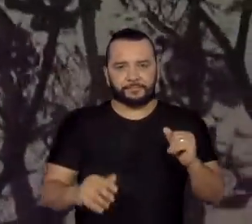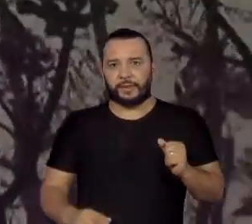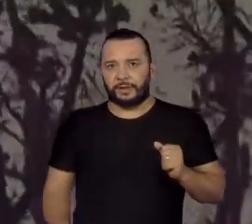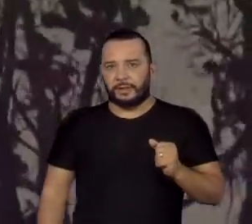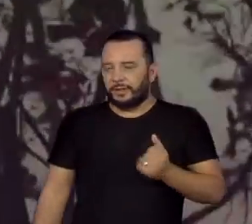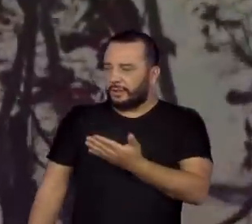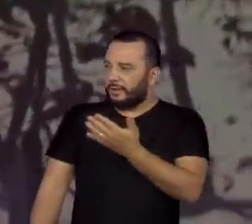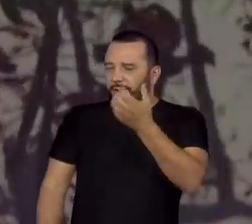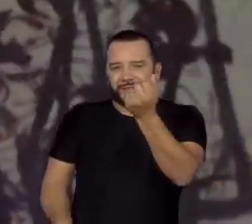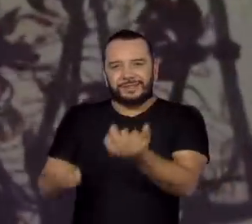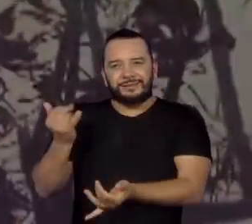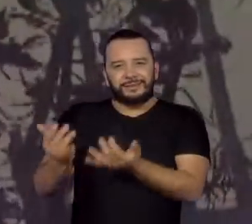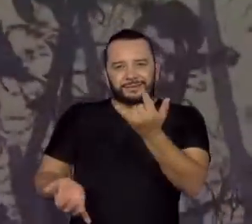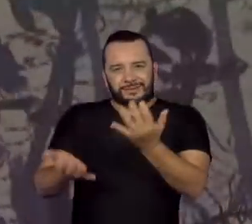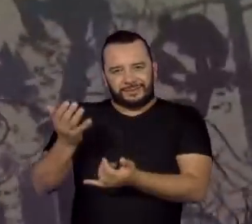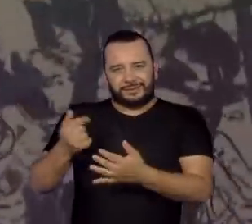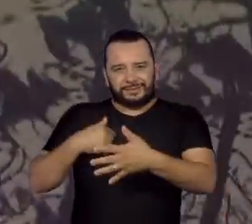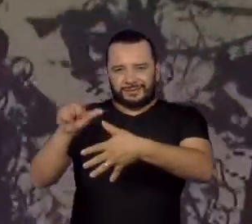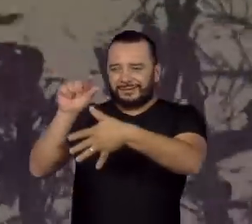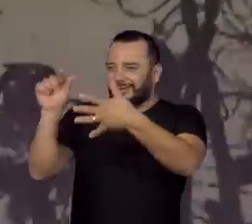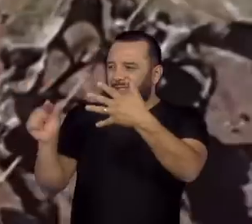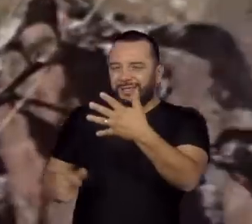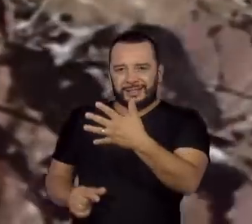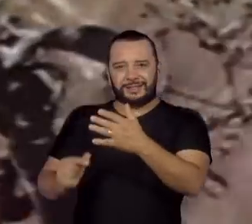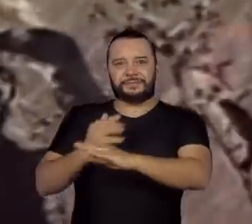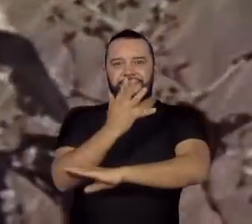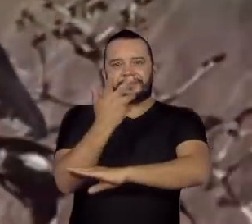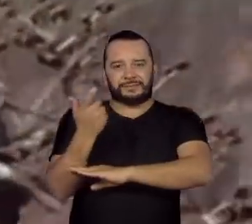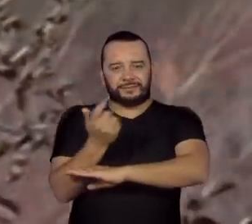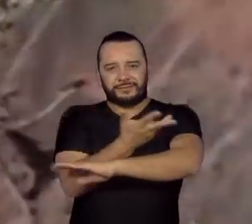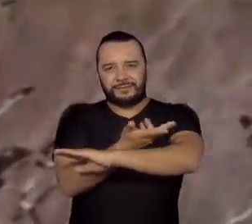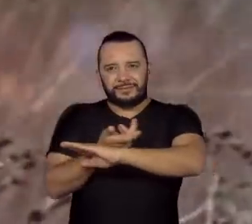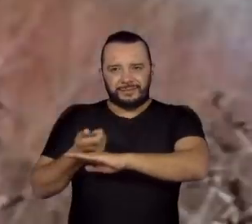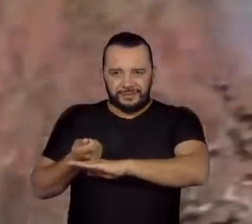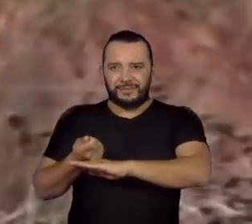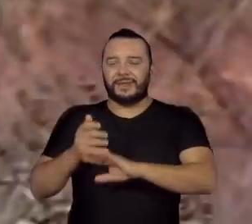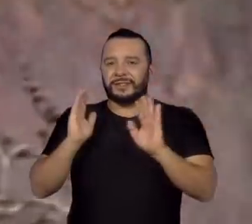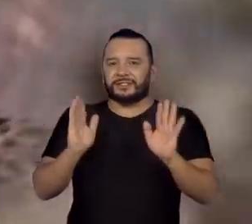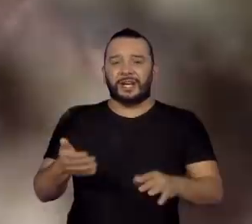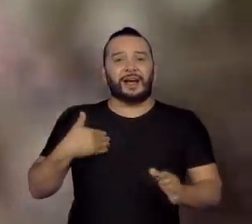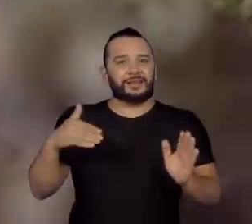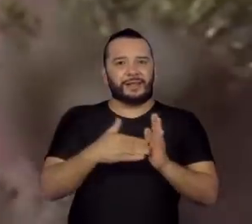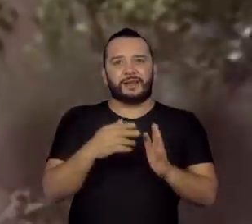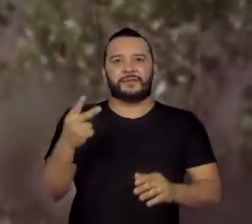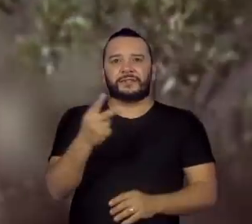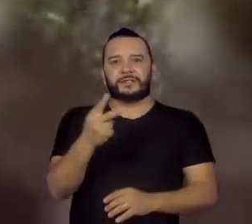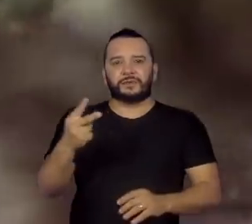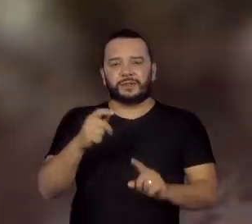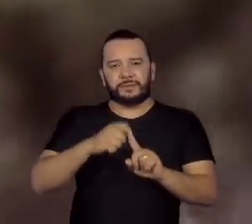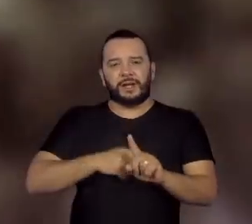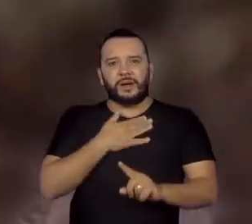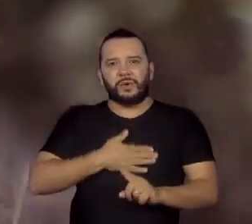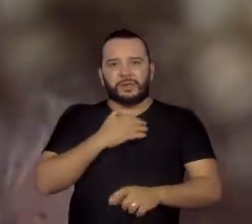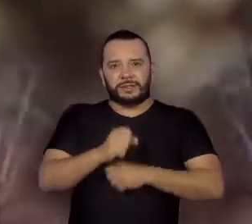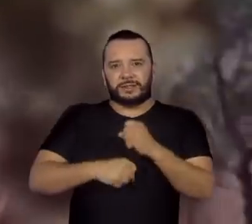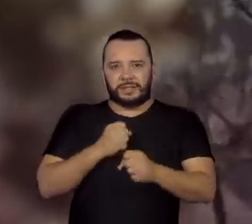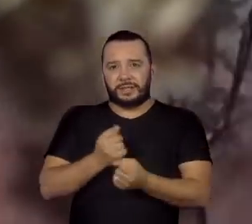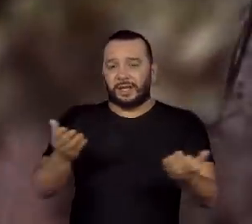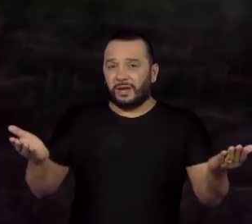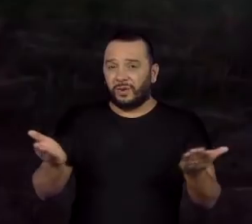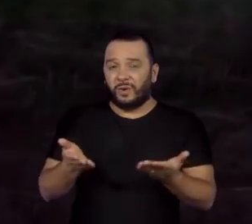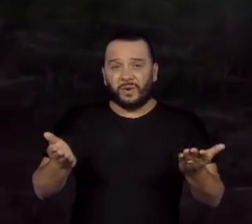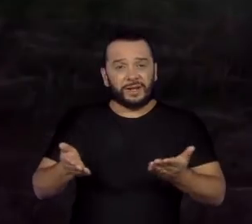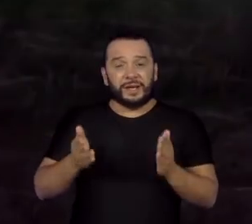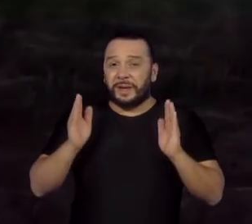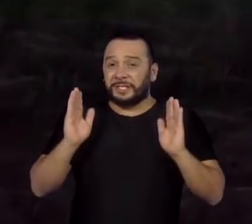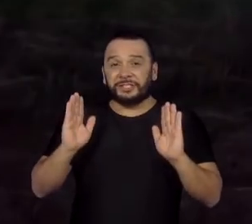Os focos de incêndio na Mata Atlântica, Cerrado e Caatinga até 22 de agosto deste ano já superam o